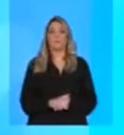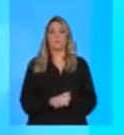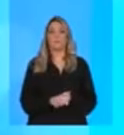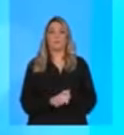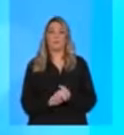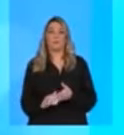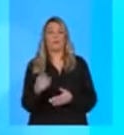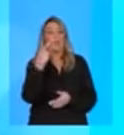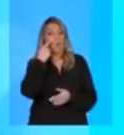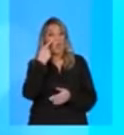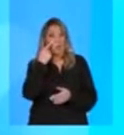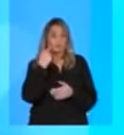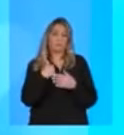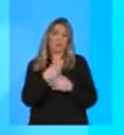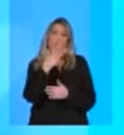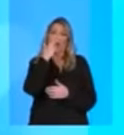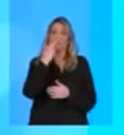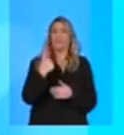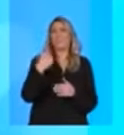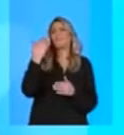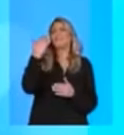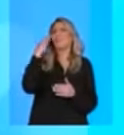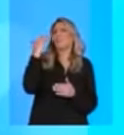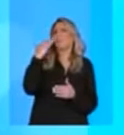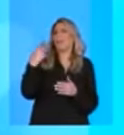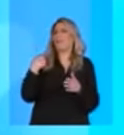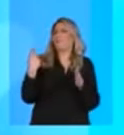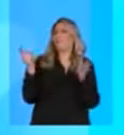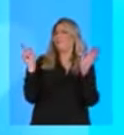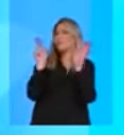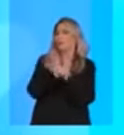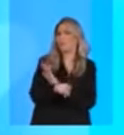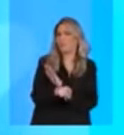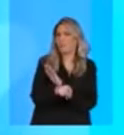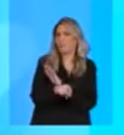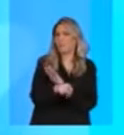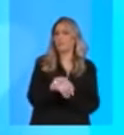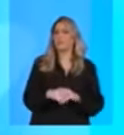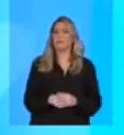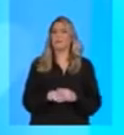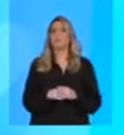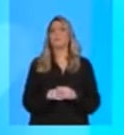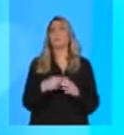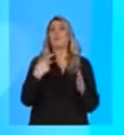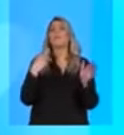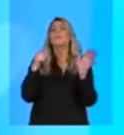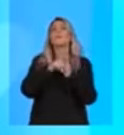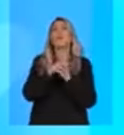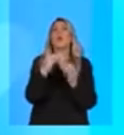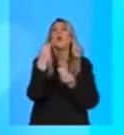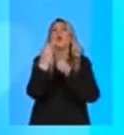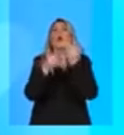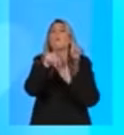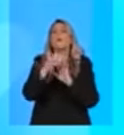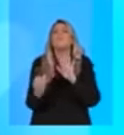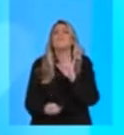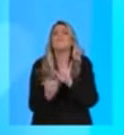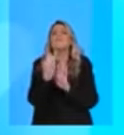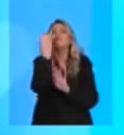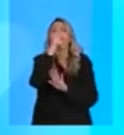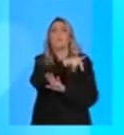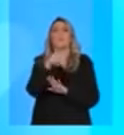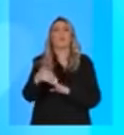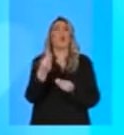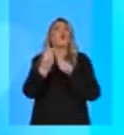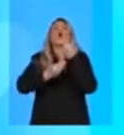Olha eu acho que o candidato Pedro Paulo não entendeu muito minha pergunta que eu perguntei a ele foi eh como ele vai valorizar o professor né eu falei eu vou